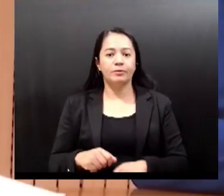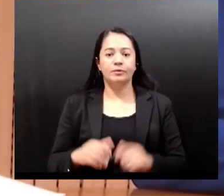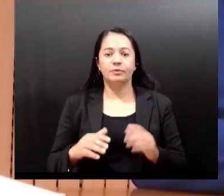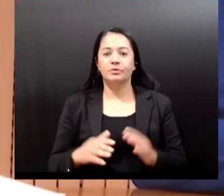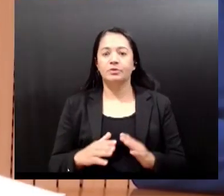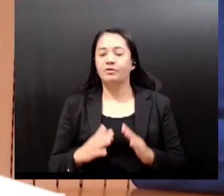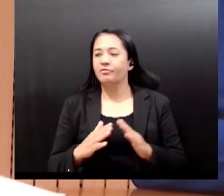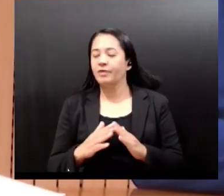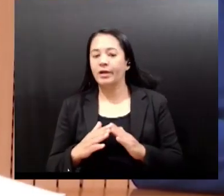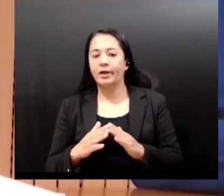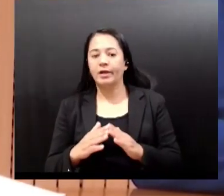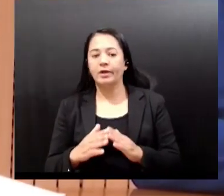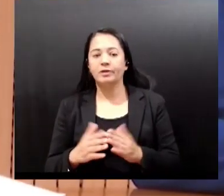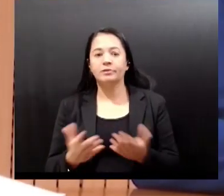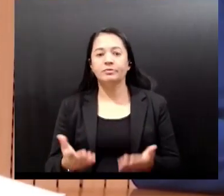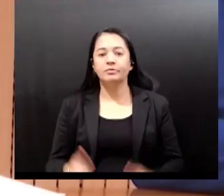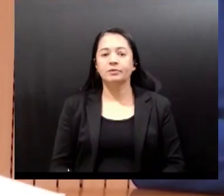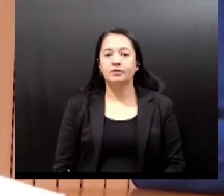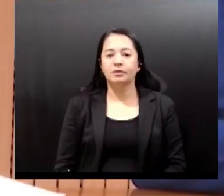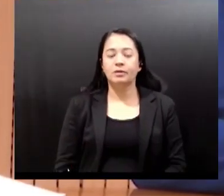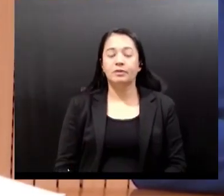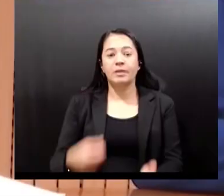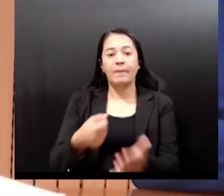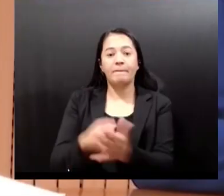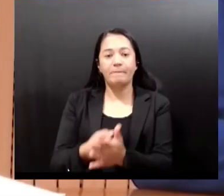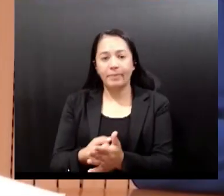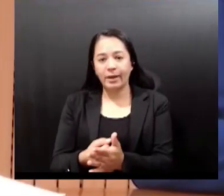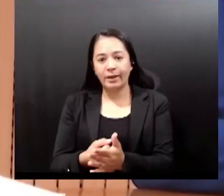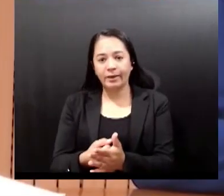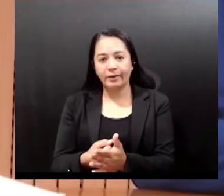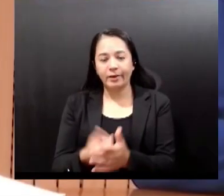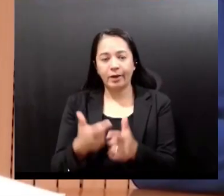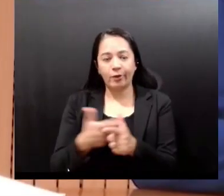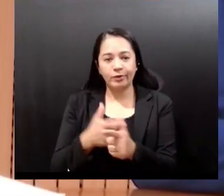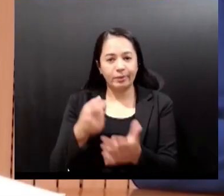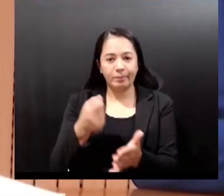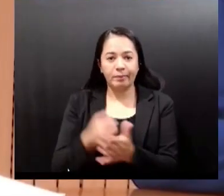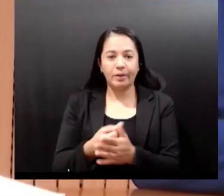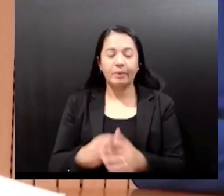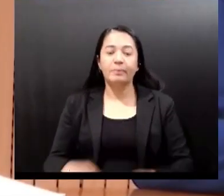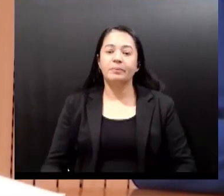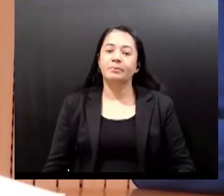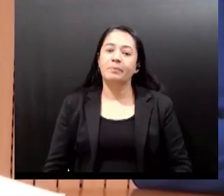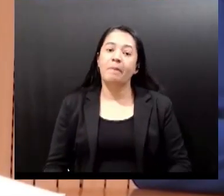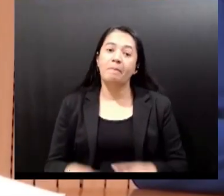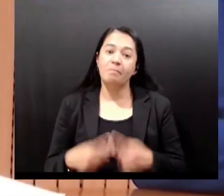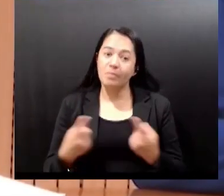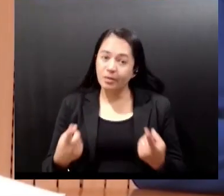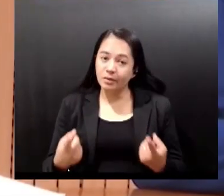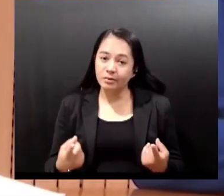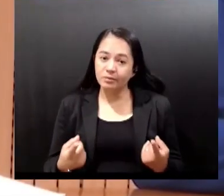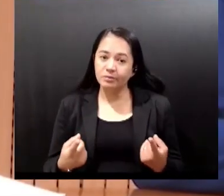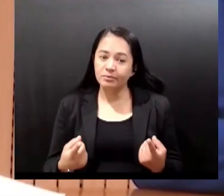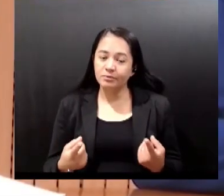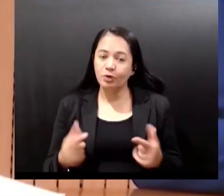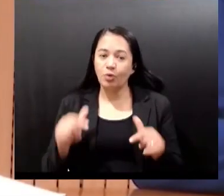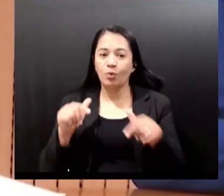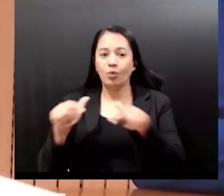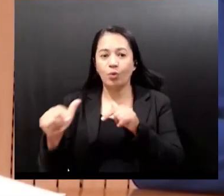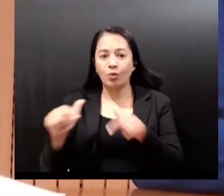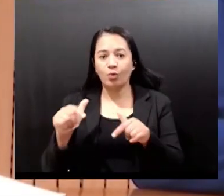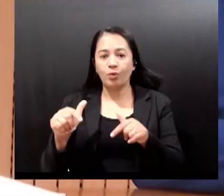permitido, e você faz um pagamento dessa conta. Só que os trabalhos dessa companhia para